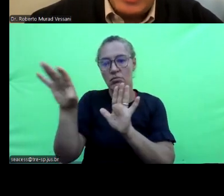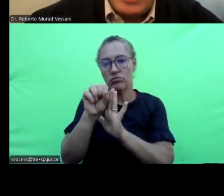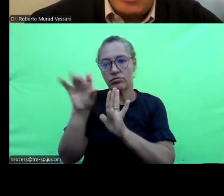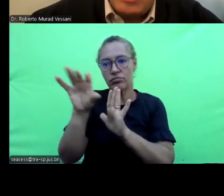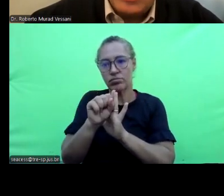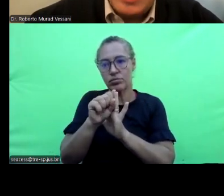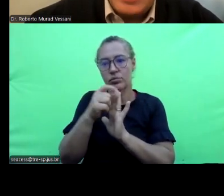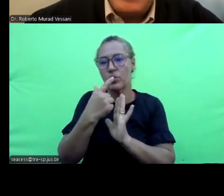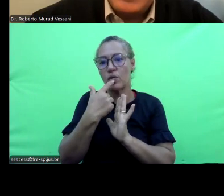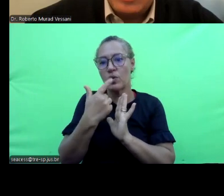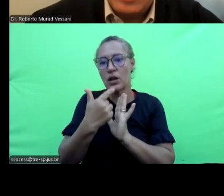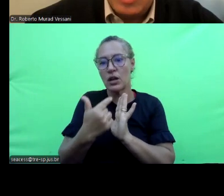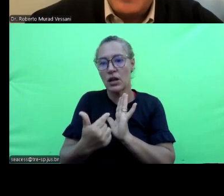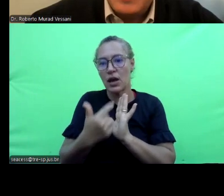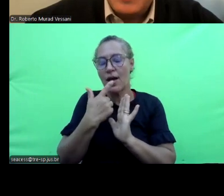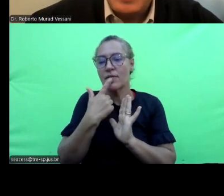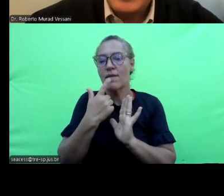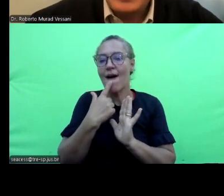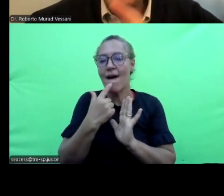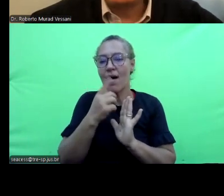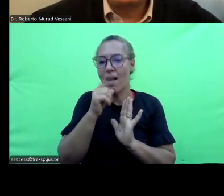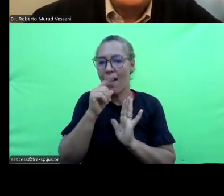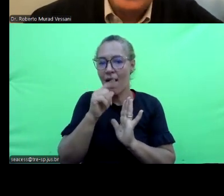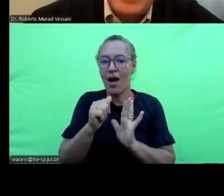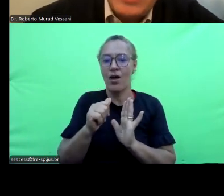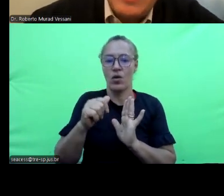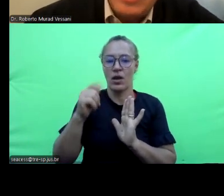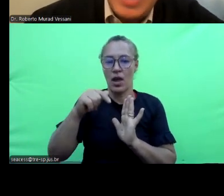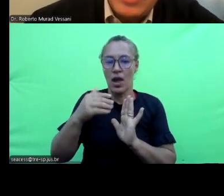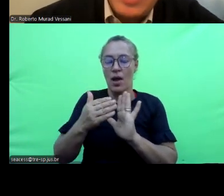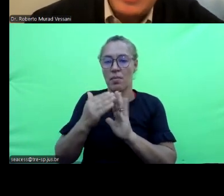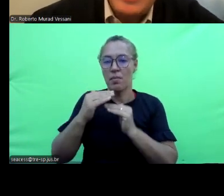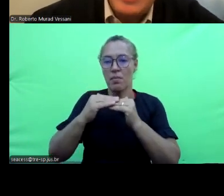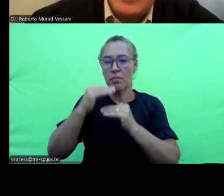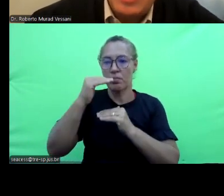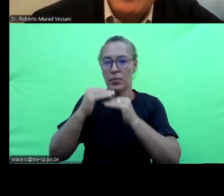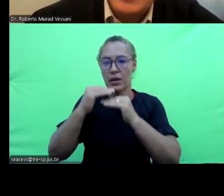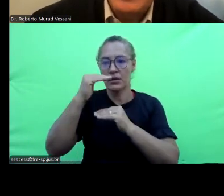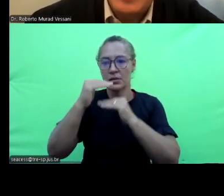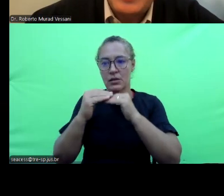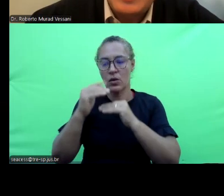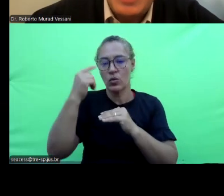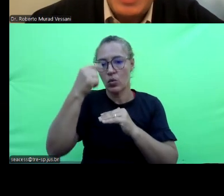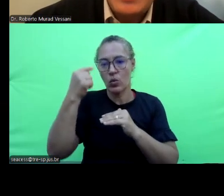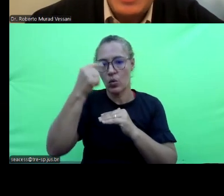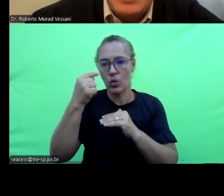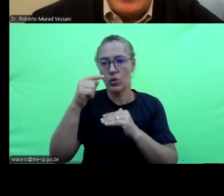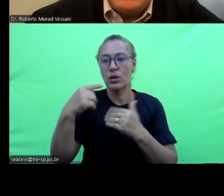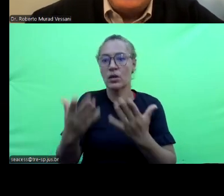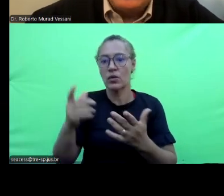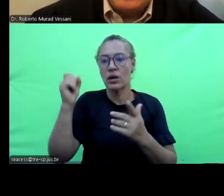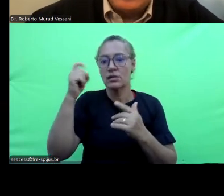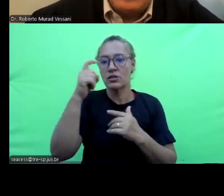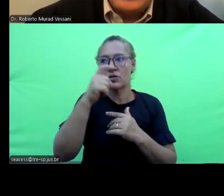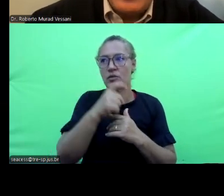chamado muracoso, que dá a pressão do olho. No paciente com glaucoma, existe uma dificuldade dessa drenagem, como vocês veem por essa imagem,